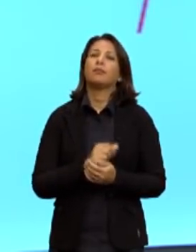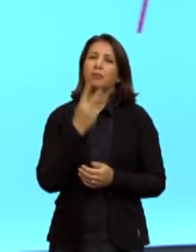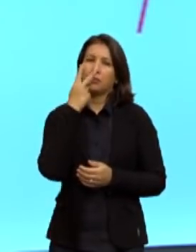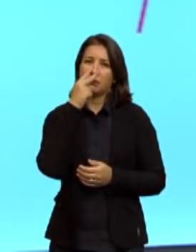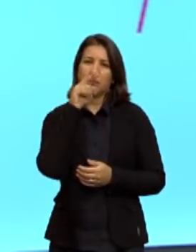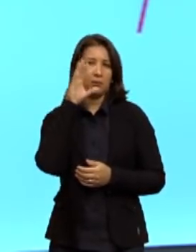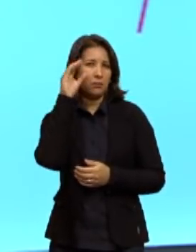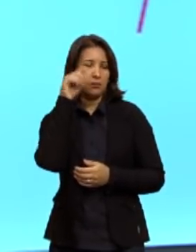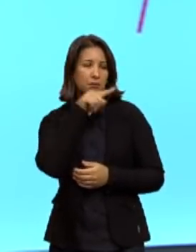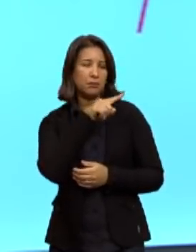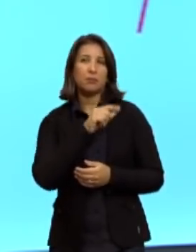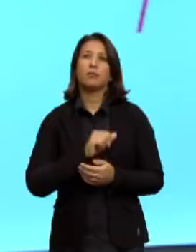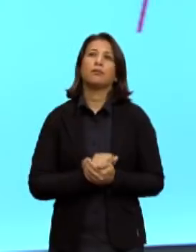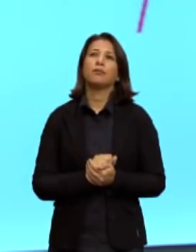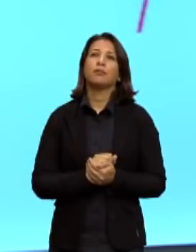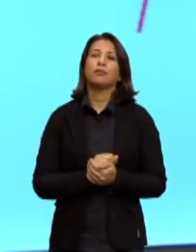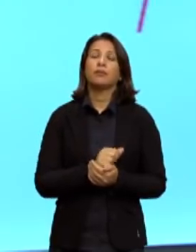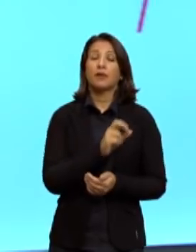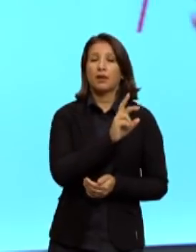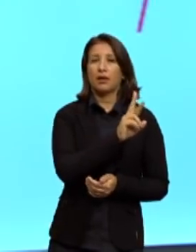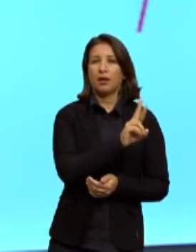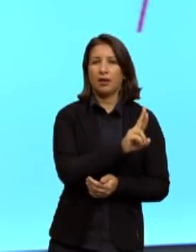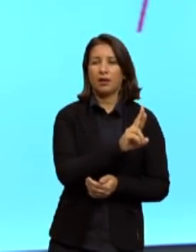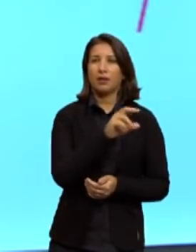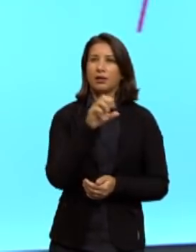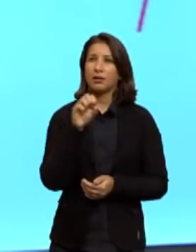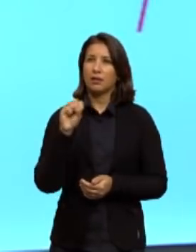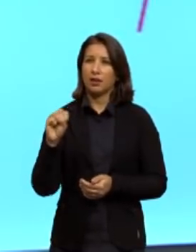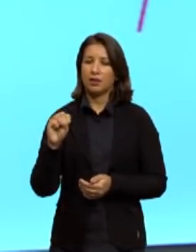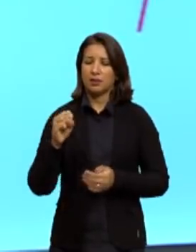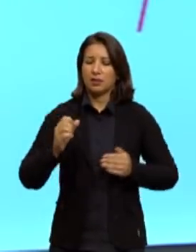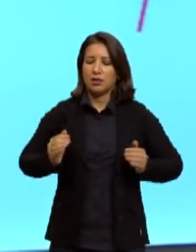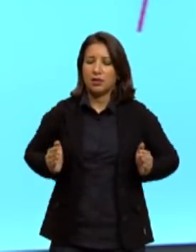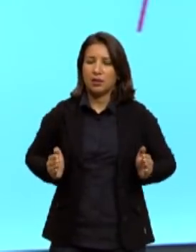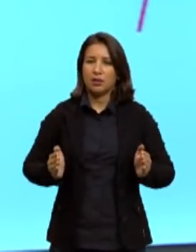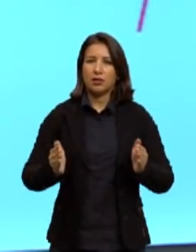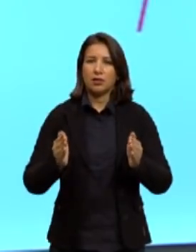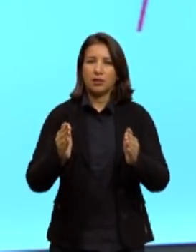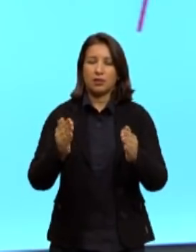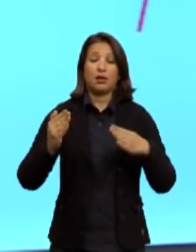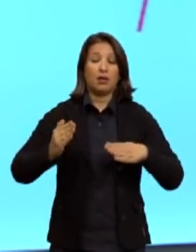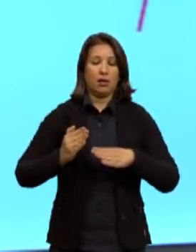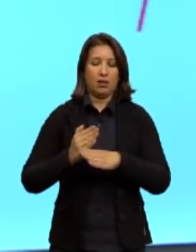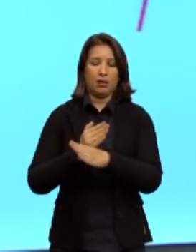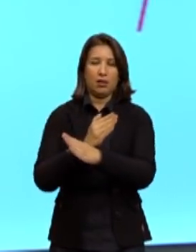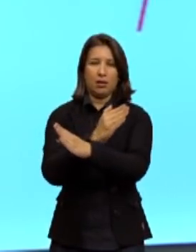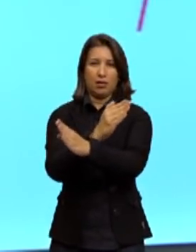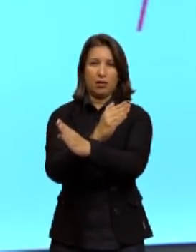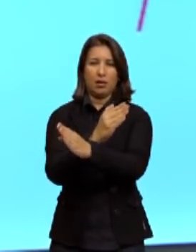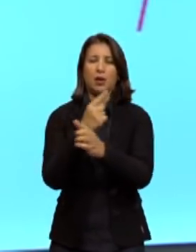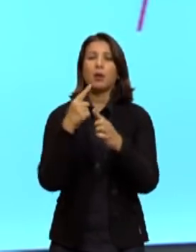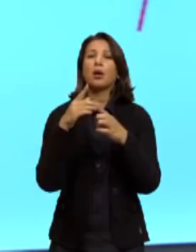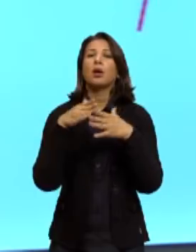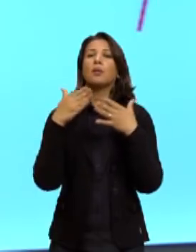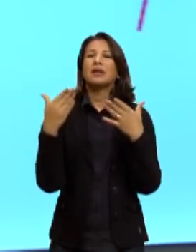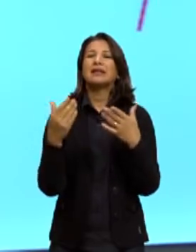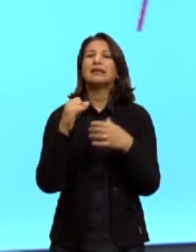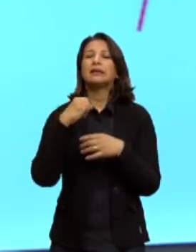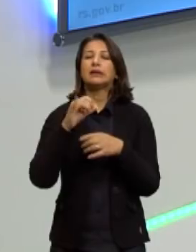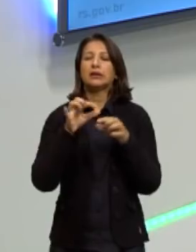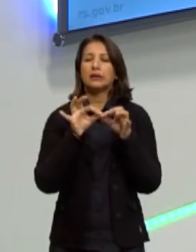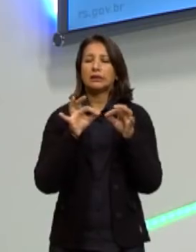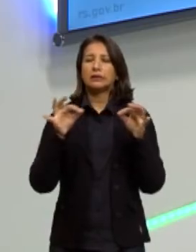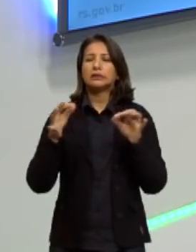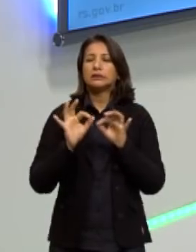o rs transversais porque transversais porque se nós esticarmos